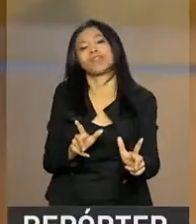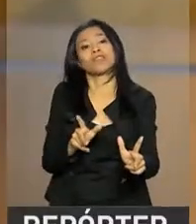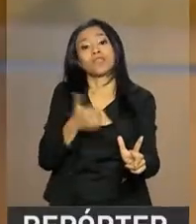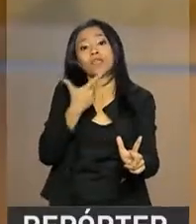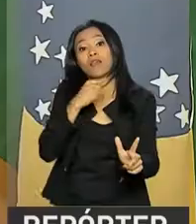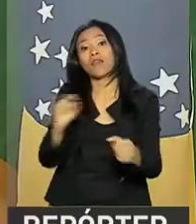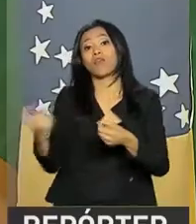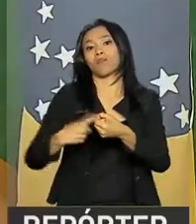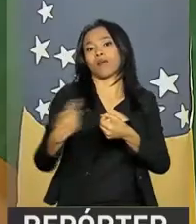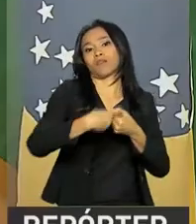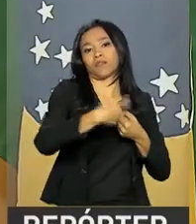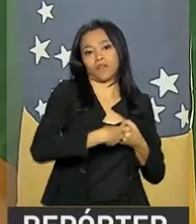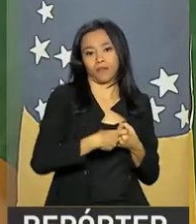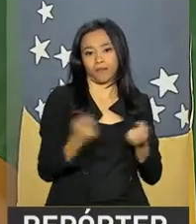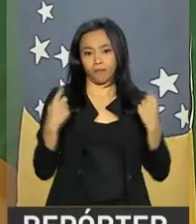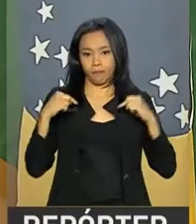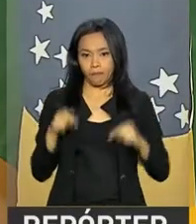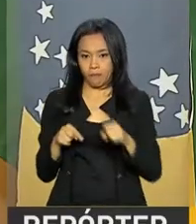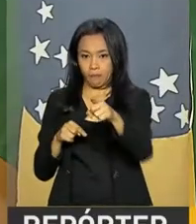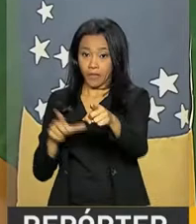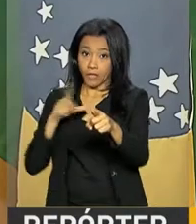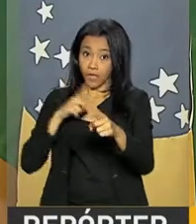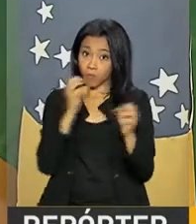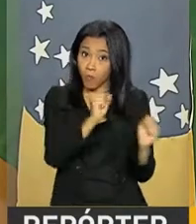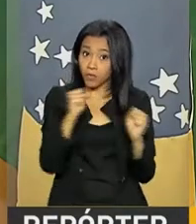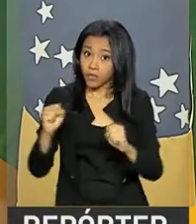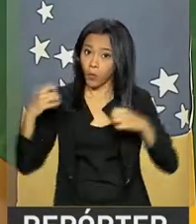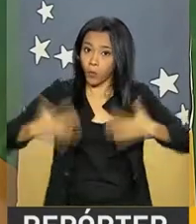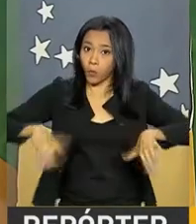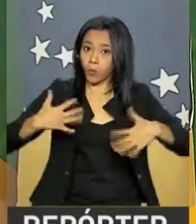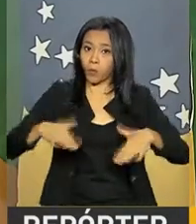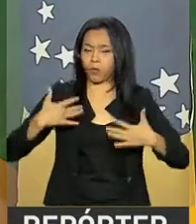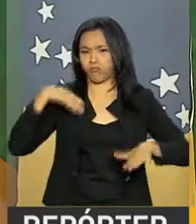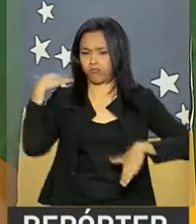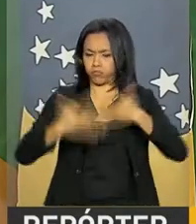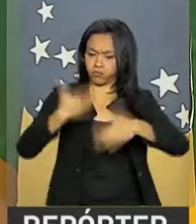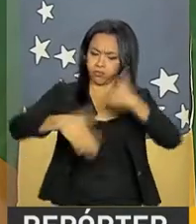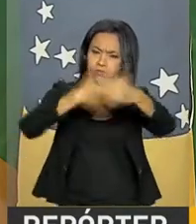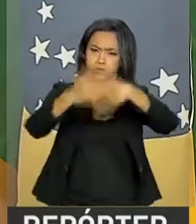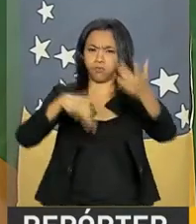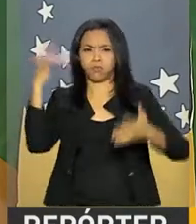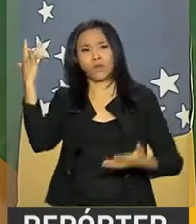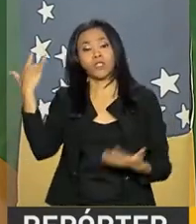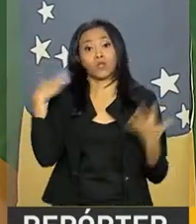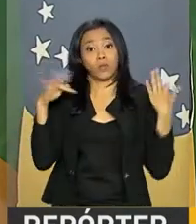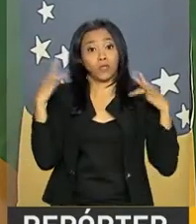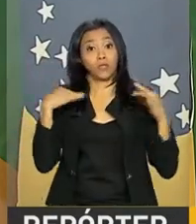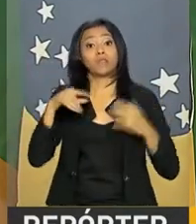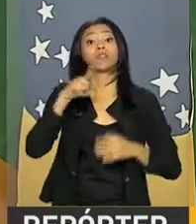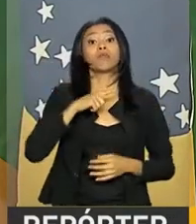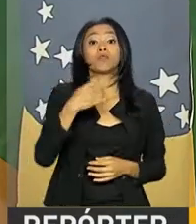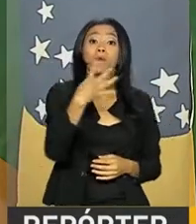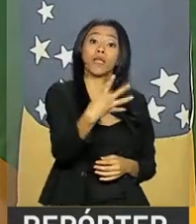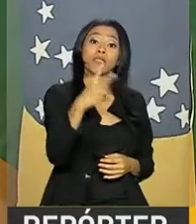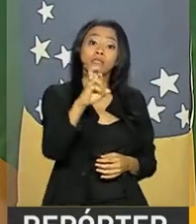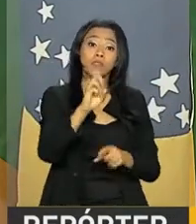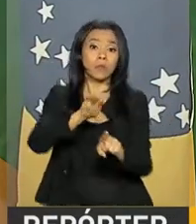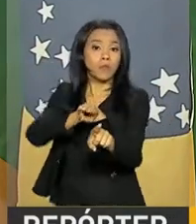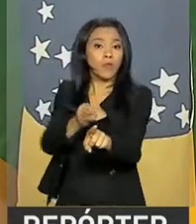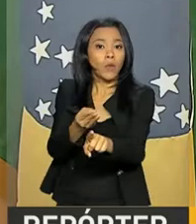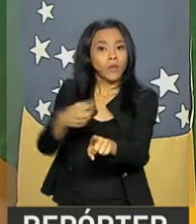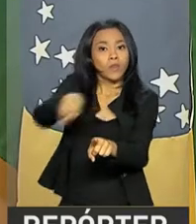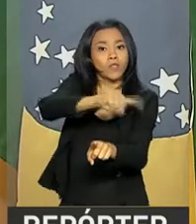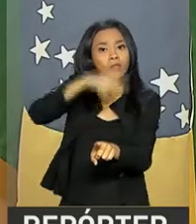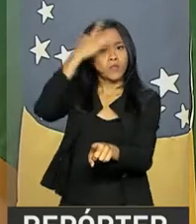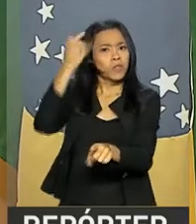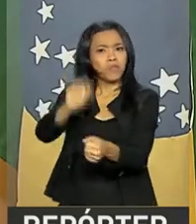parceiras nós tem um potencial de crescimento muito grande por turista nós ainda temos 45 milhões de brasileiros que hoje não